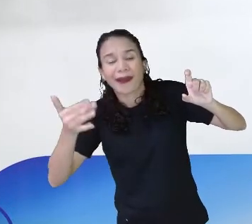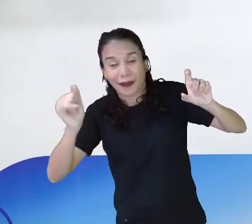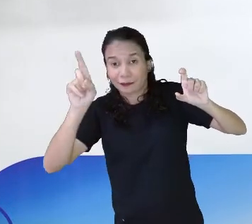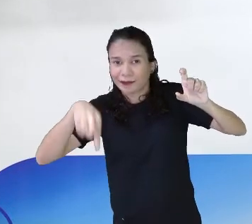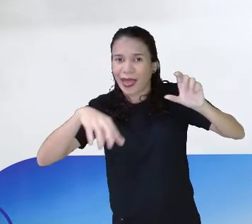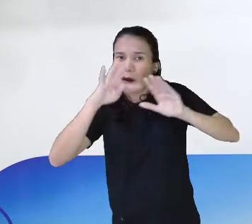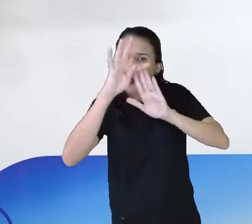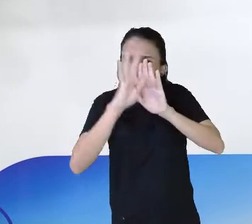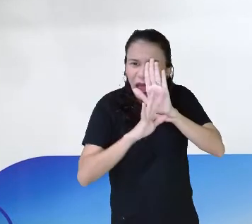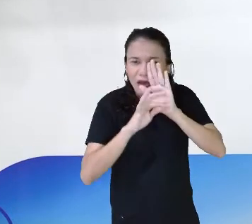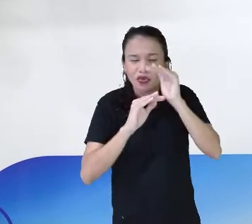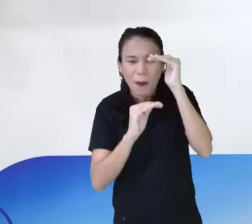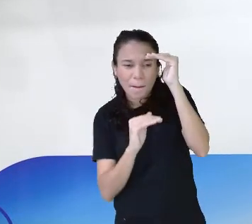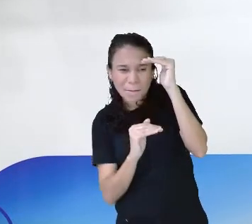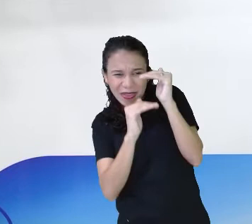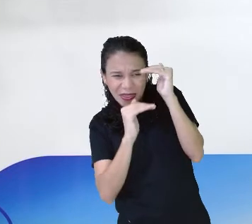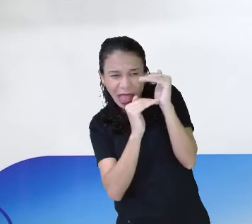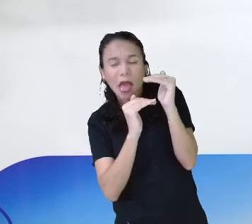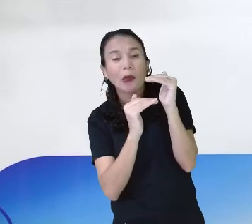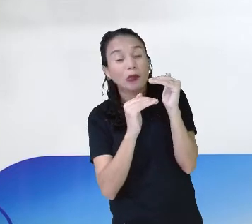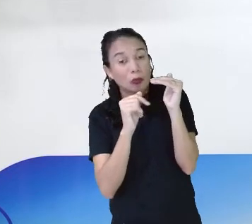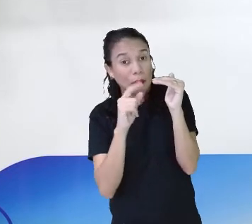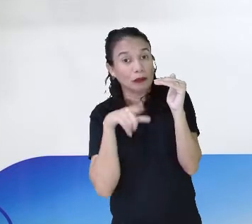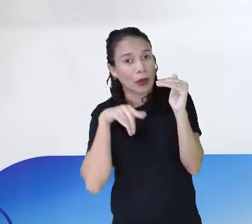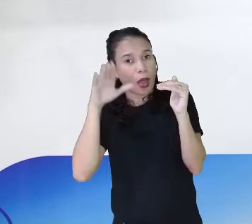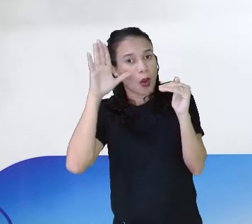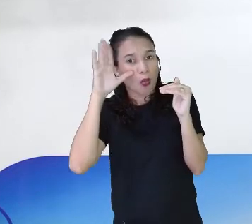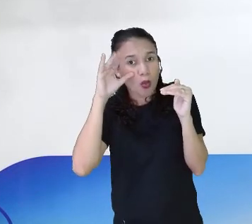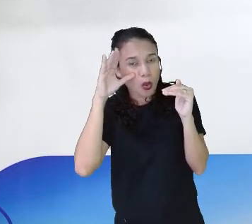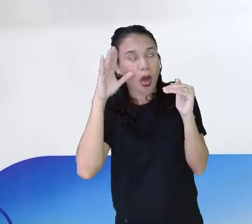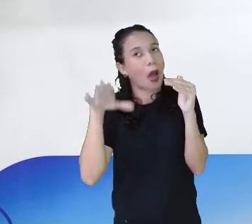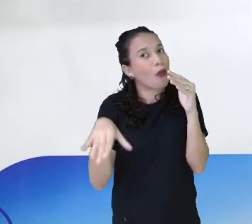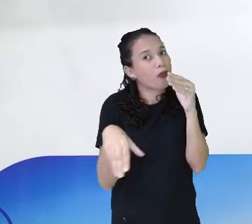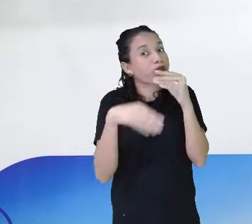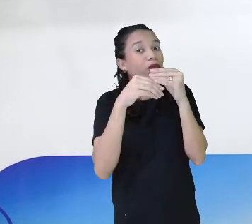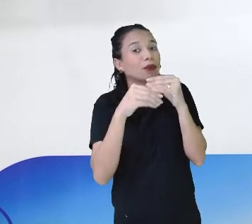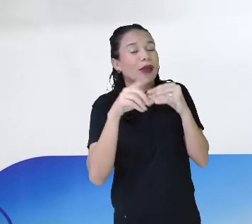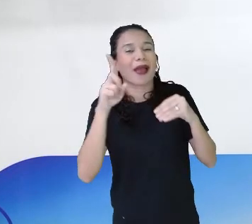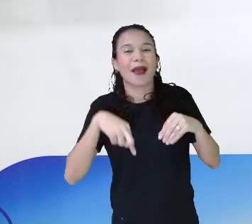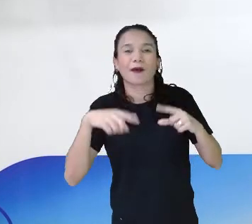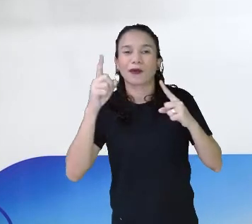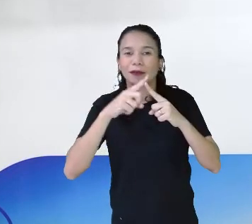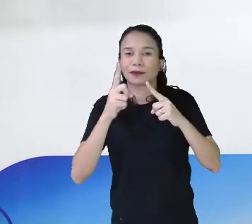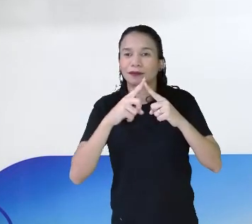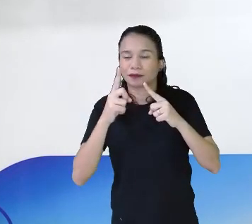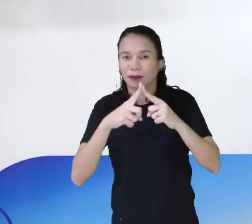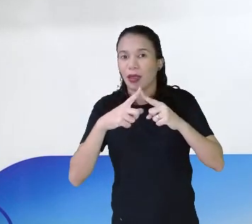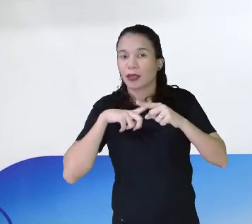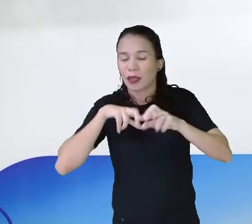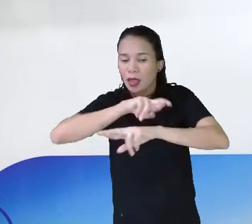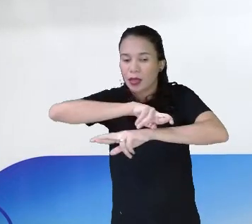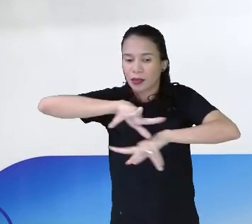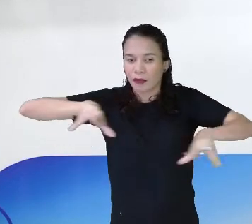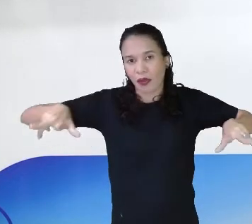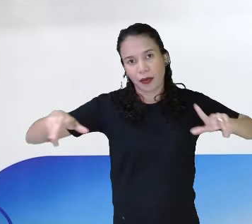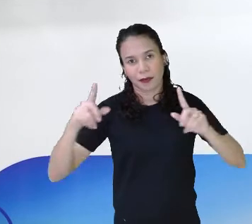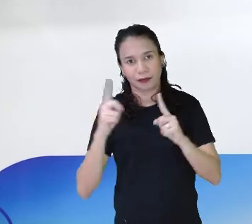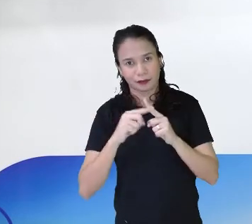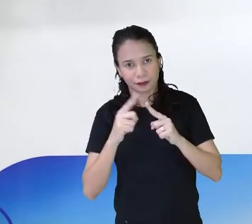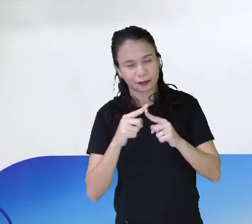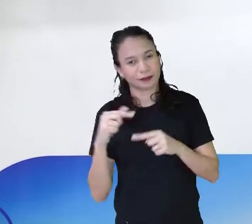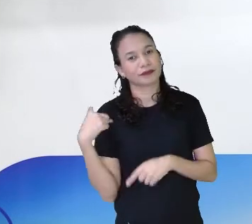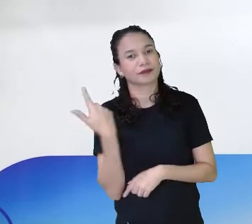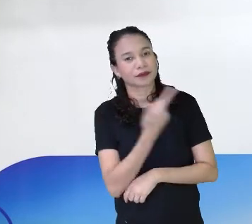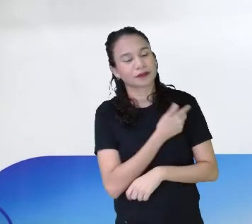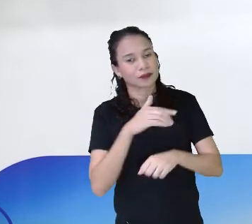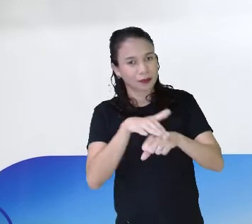textinho curto, tem uma curiosidadezinha, é um tipo de verbete. Existem outros tipos de verbete e a